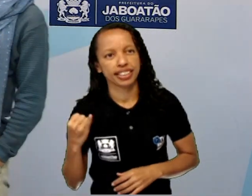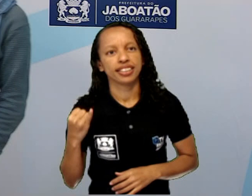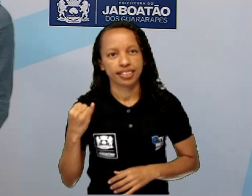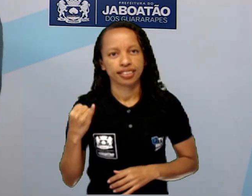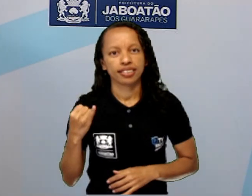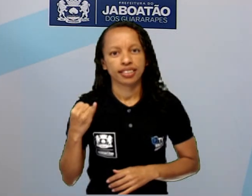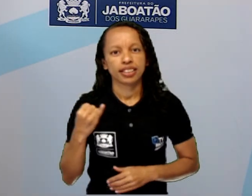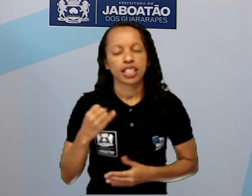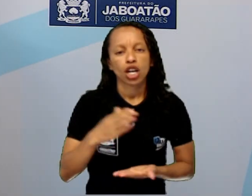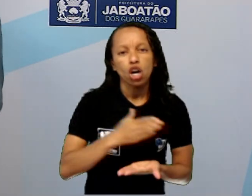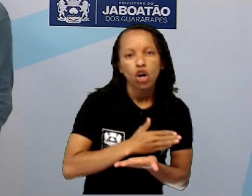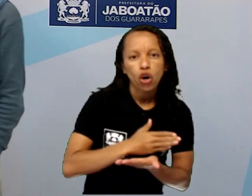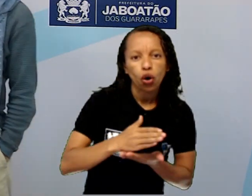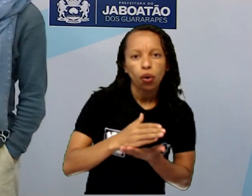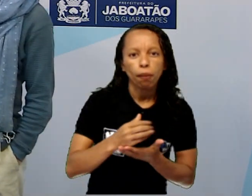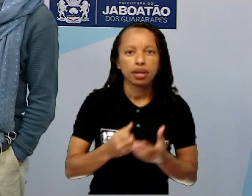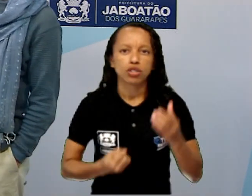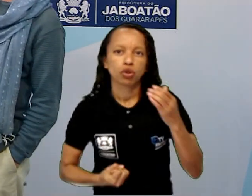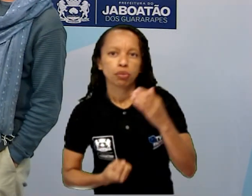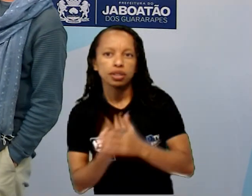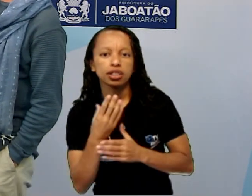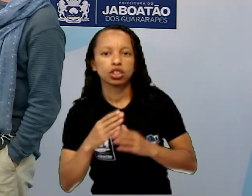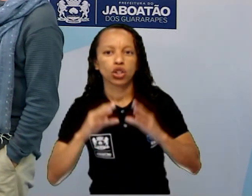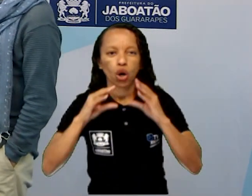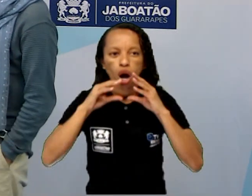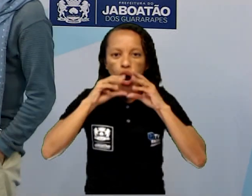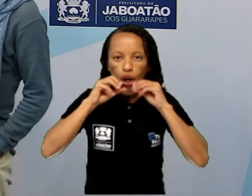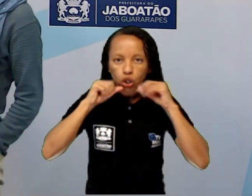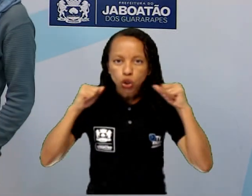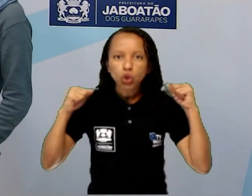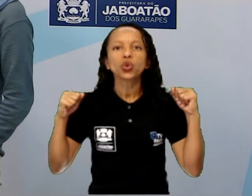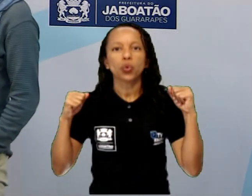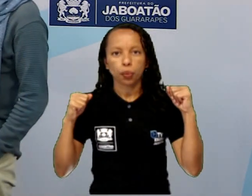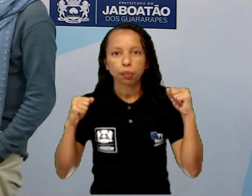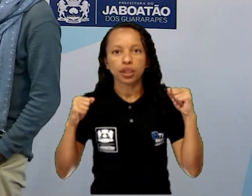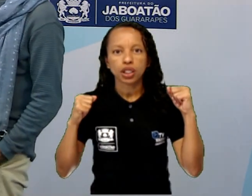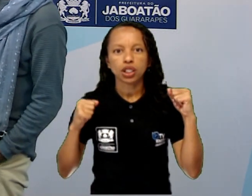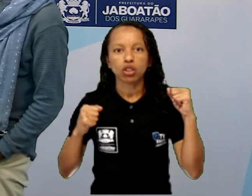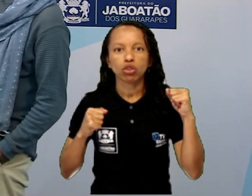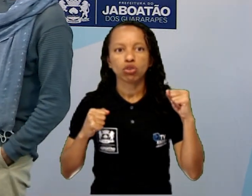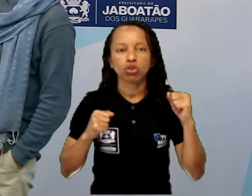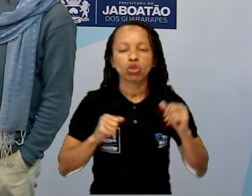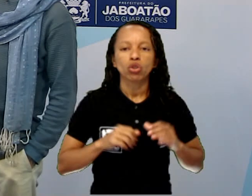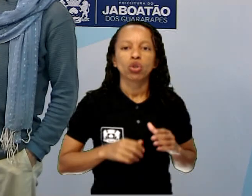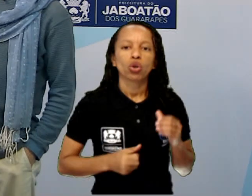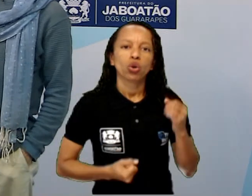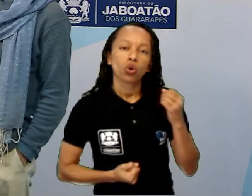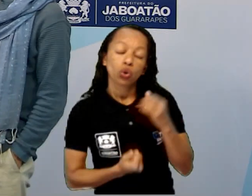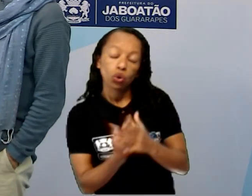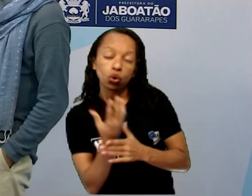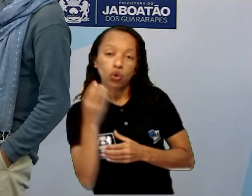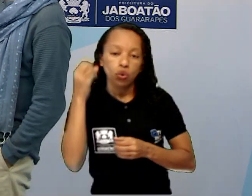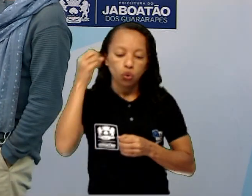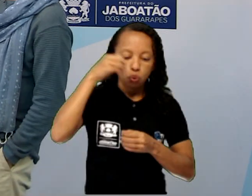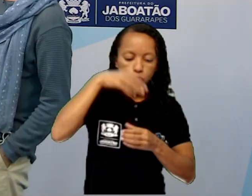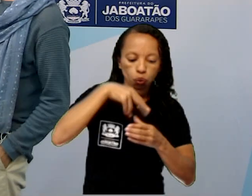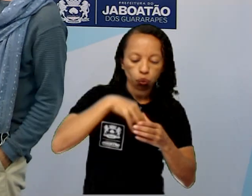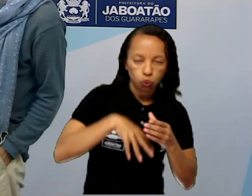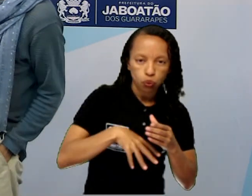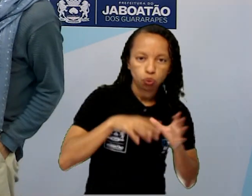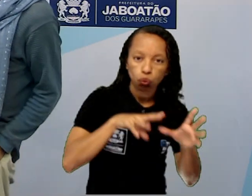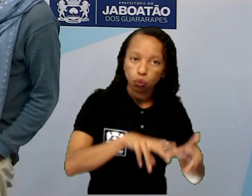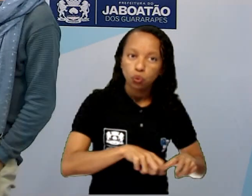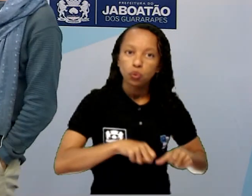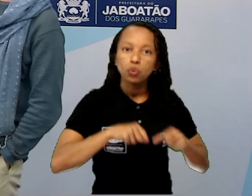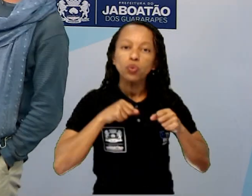plantio do milho, que é no dia 19 de março por tradição, cultivo, colheita e deriva de cultos da antiguidade clássica, que a